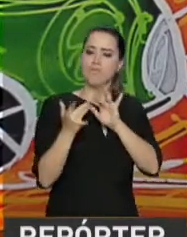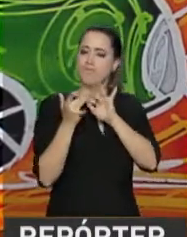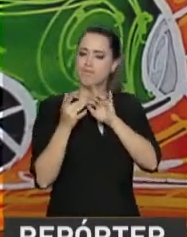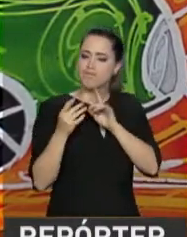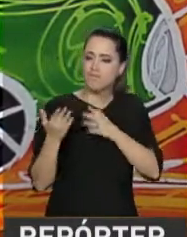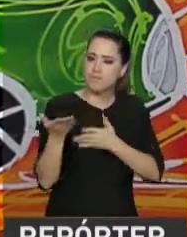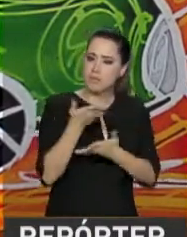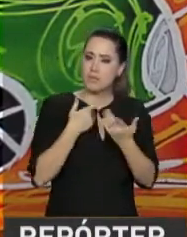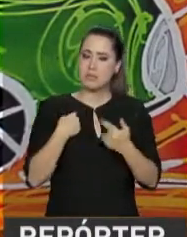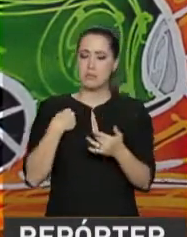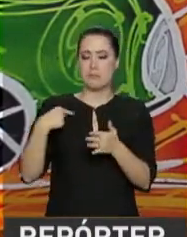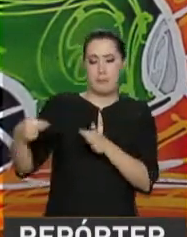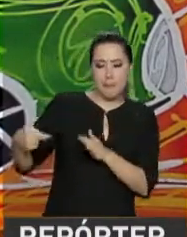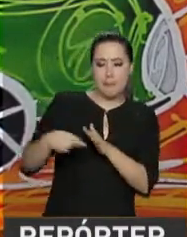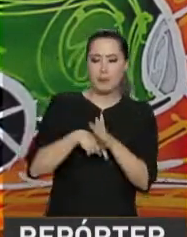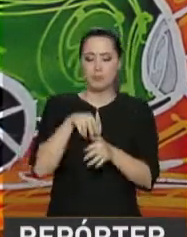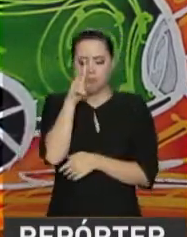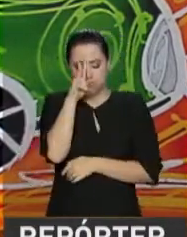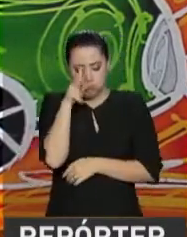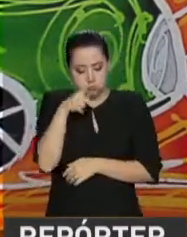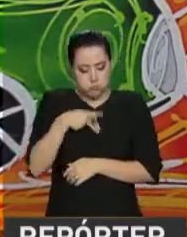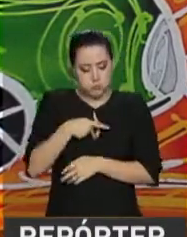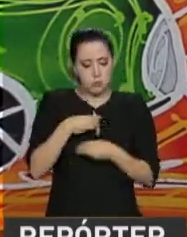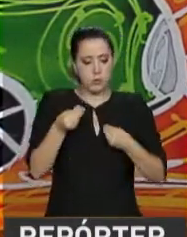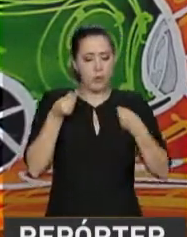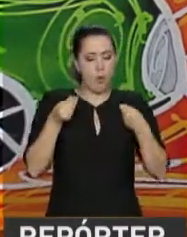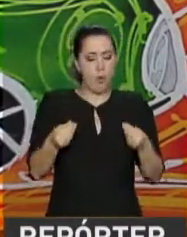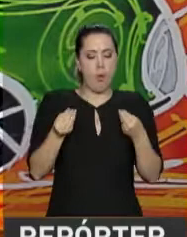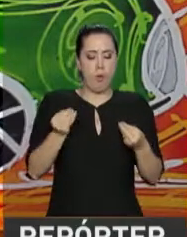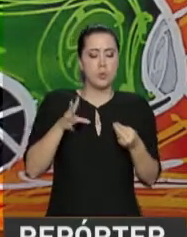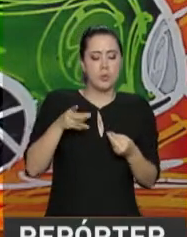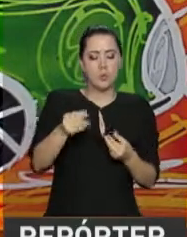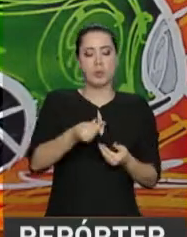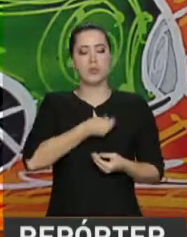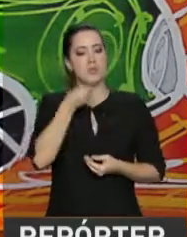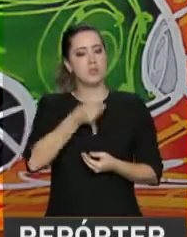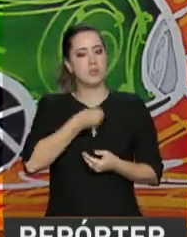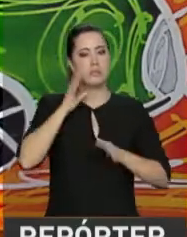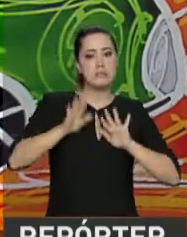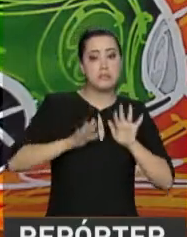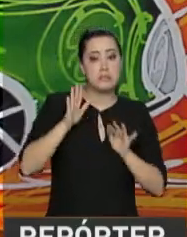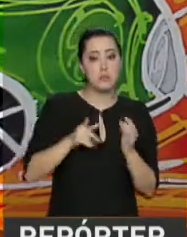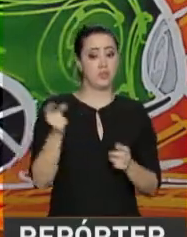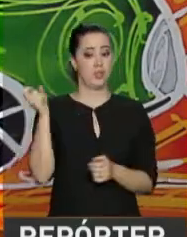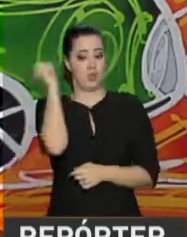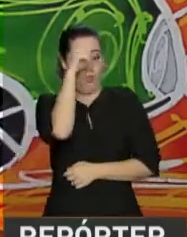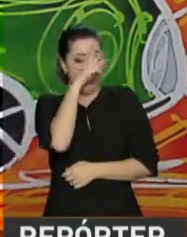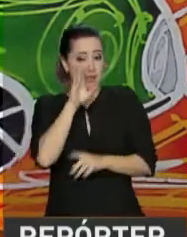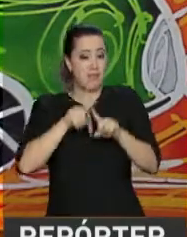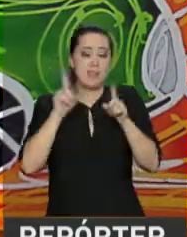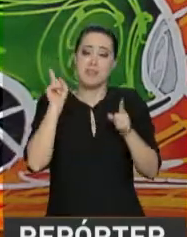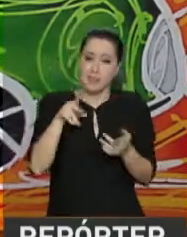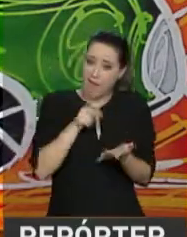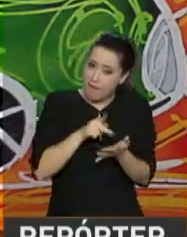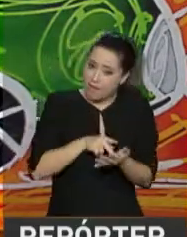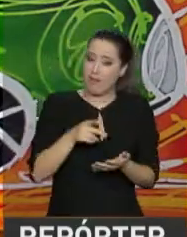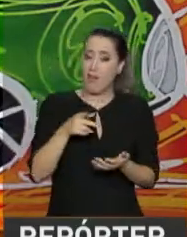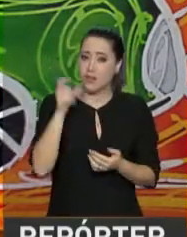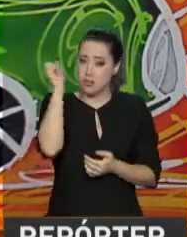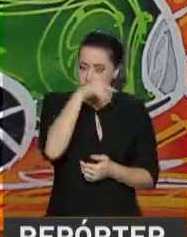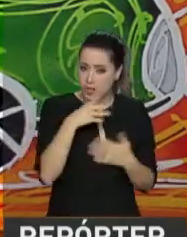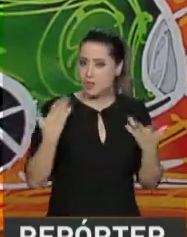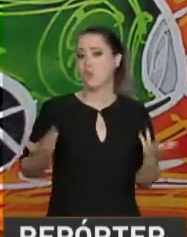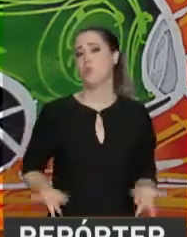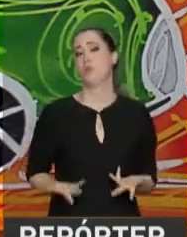questionar se realmente tudo aquilo que você está passando os motards uma dificuldade realmente tem o tamanho que